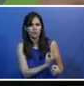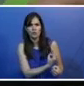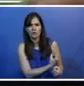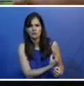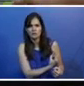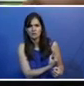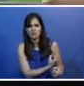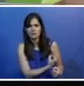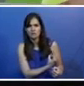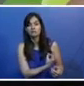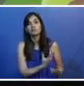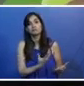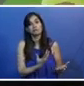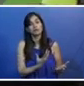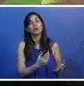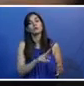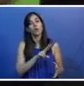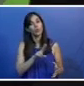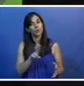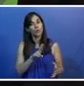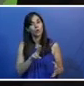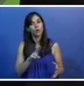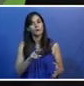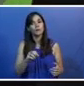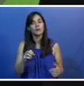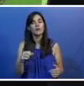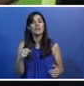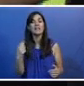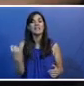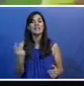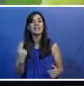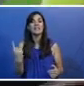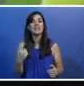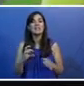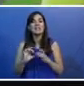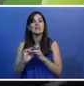equação algébrica é chamado termo